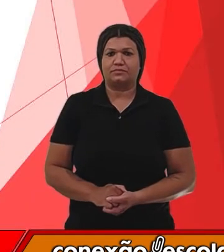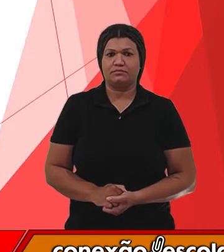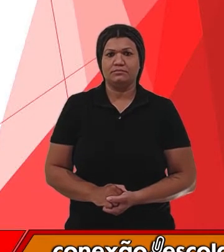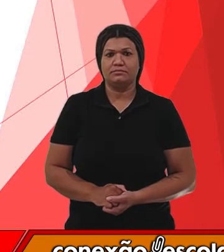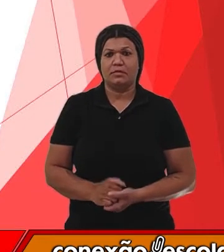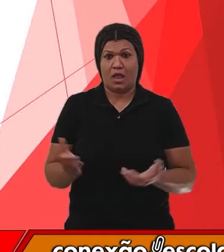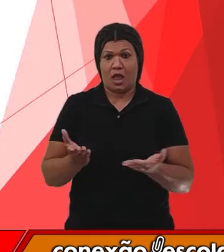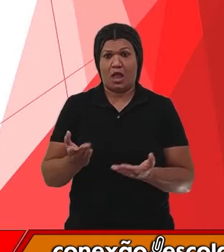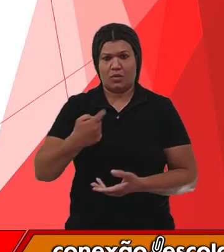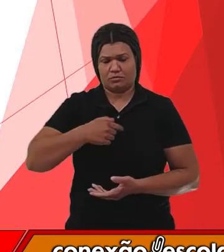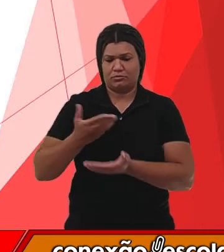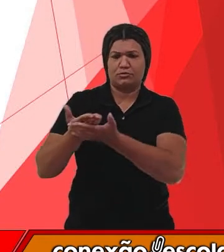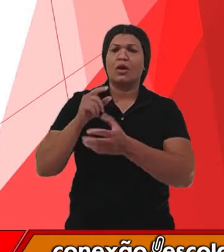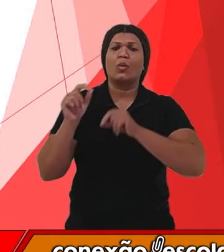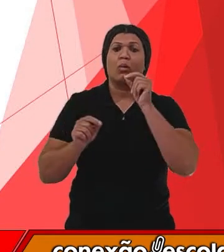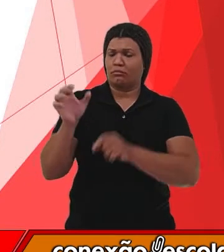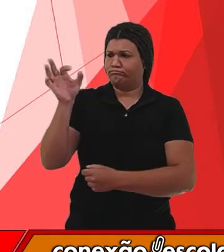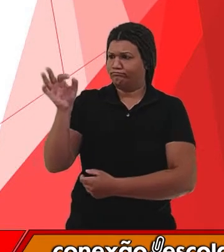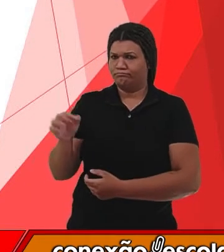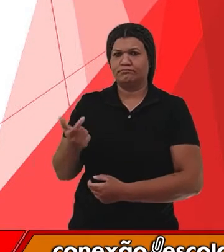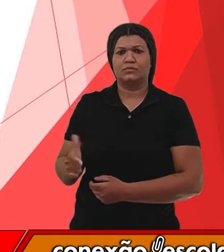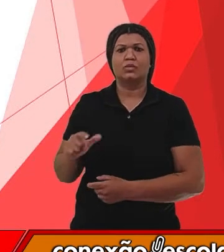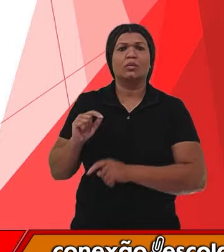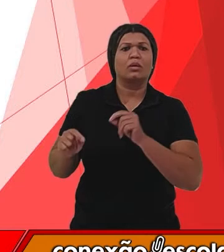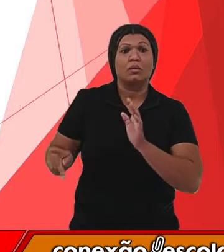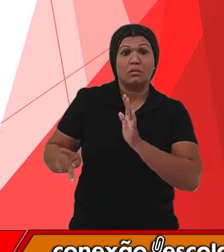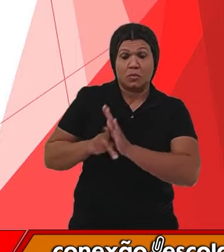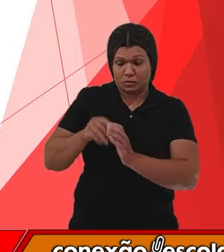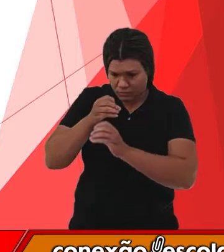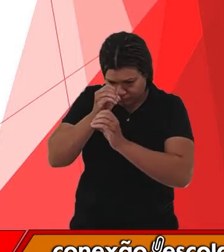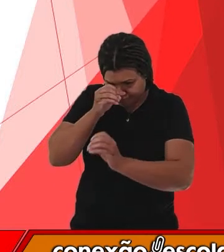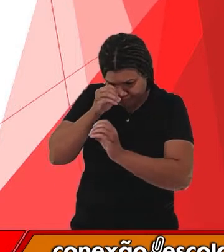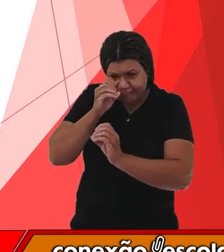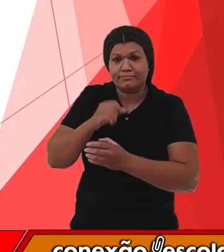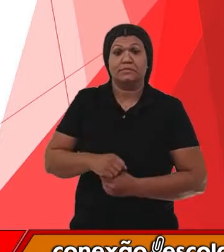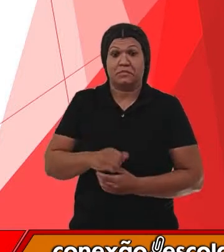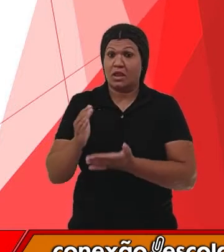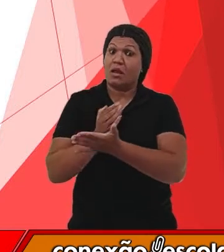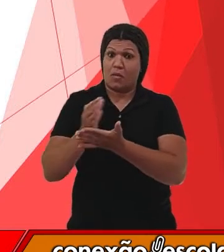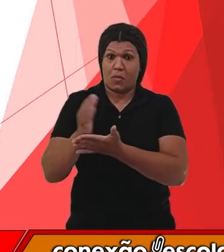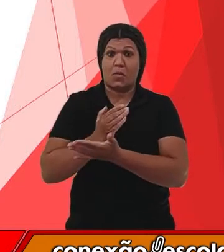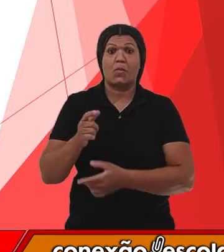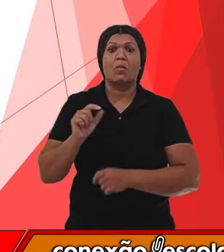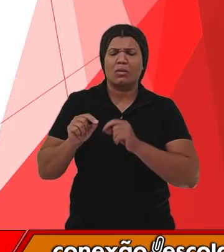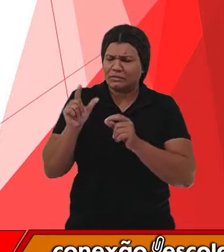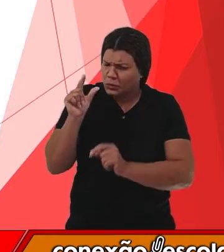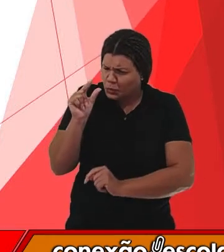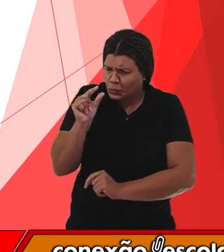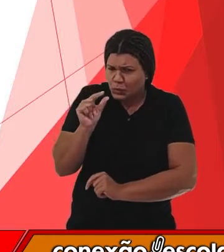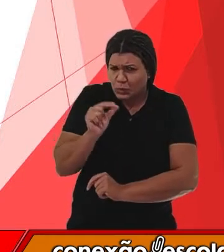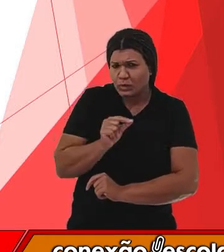Aqui nós vamos estudar sobre os invertebrados microscópicos. Alguns invertebrados são tão